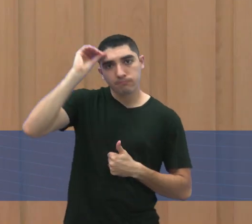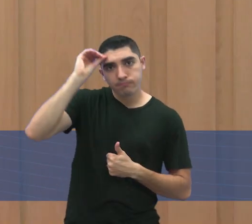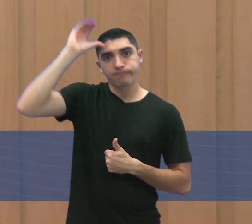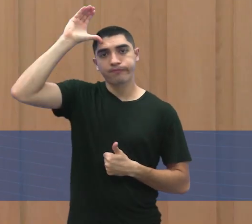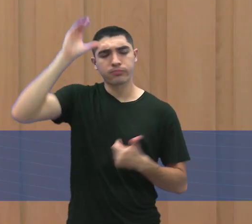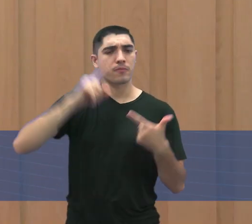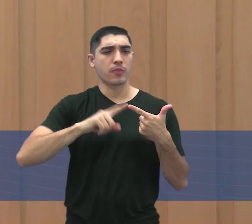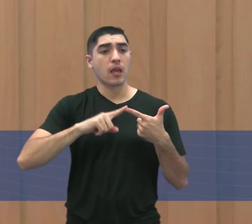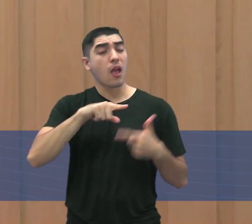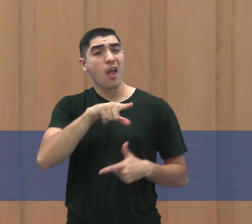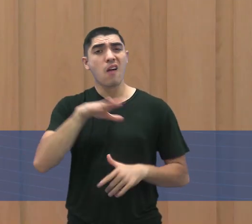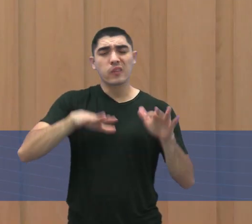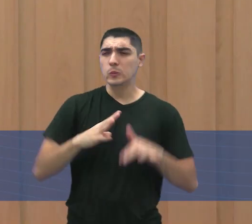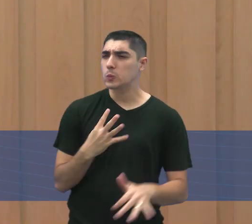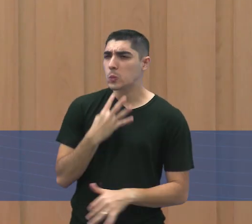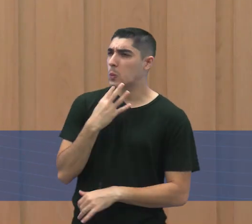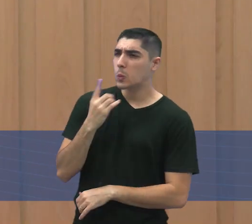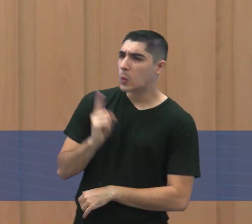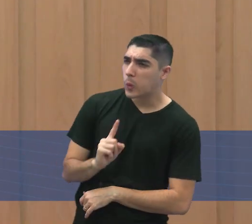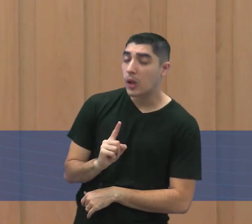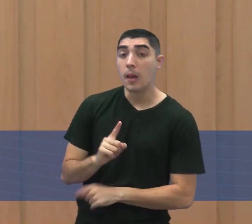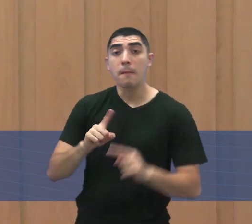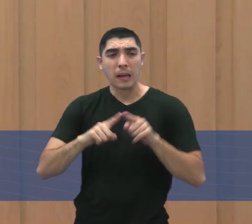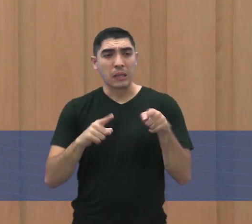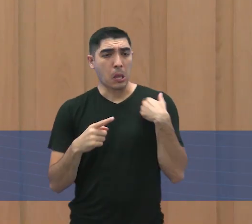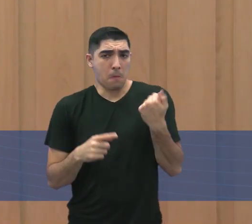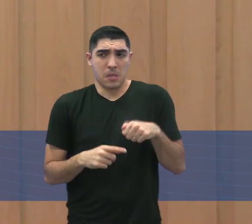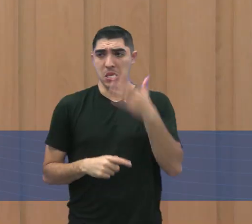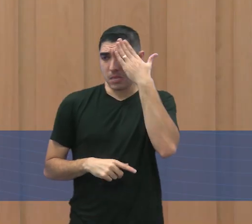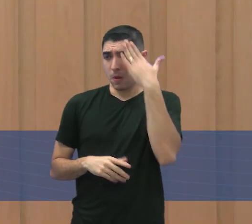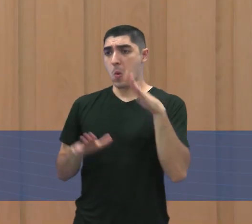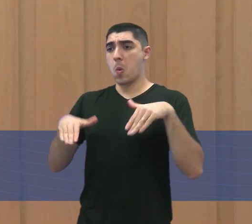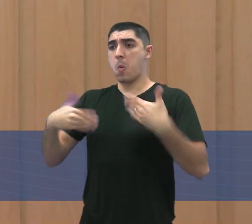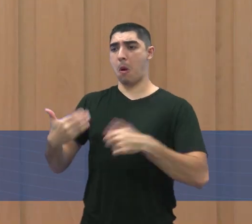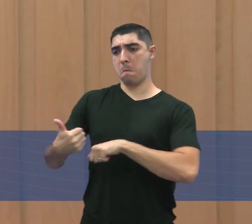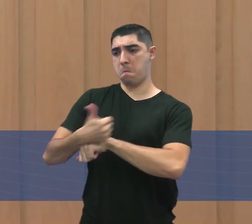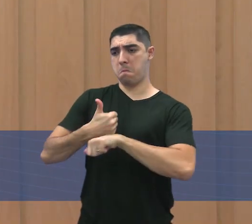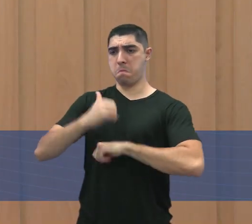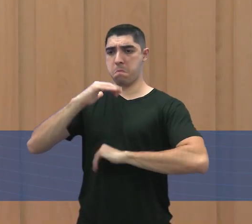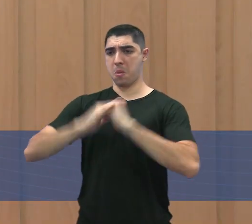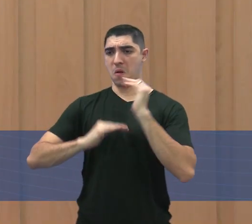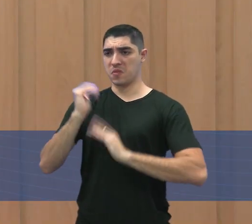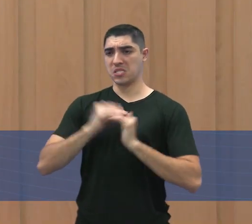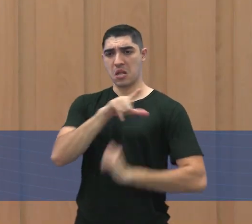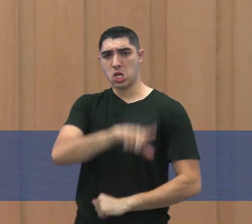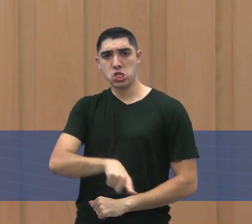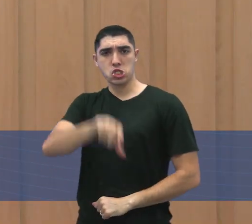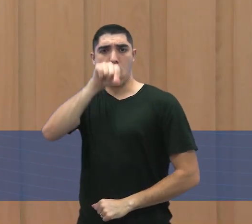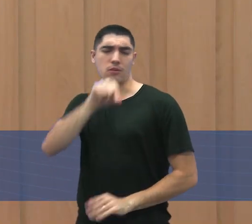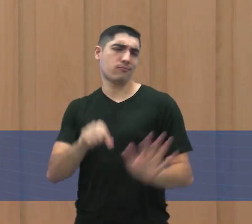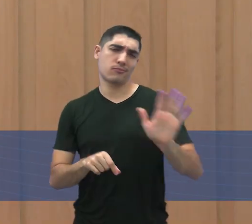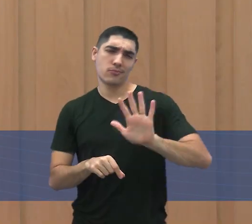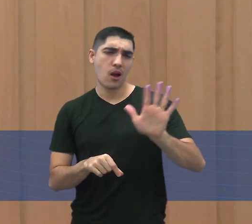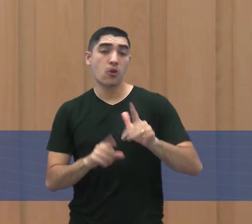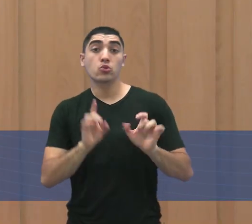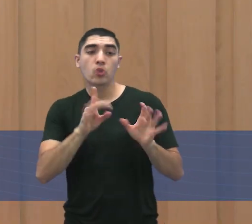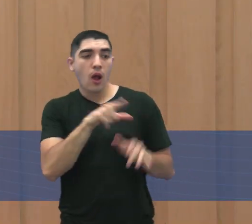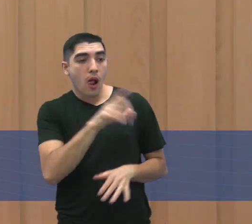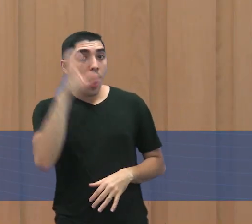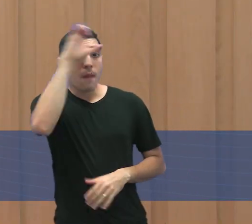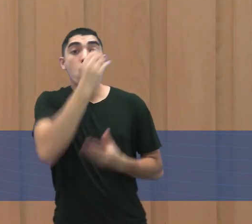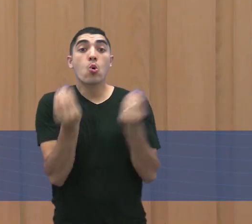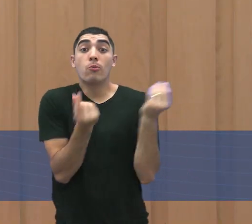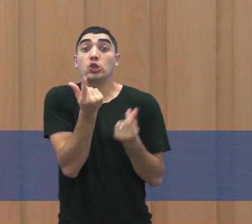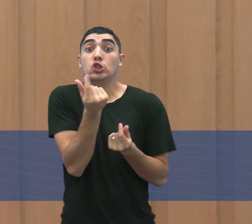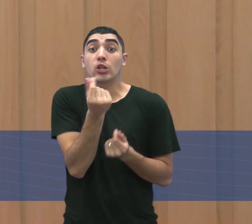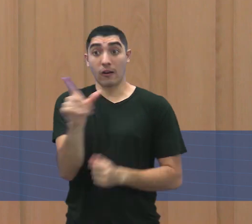saber exatamente a profissão ou o que ele precisa definir já o que ele vai ser na vida, mas ele precisa ter